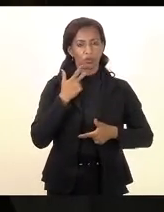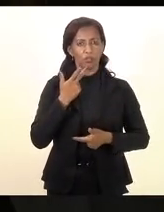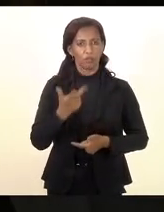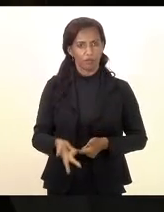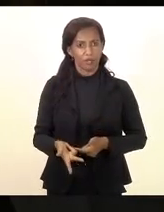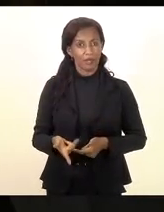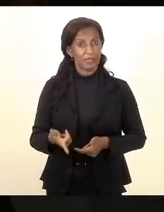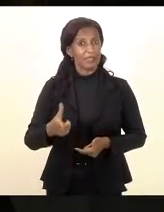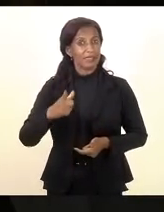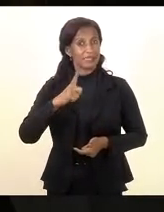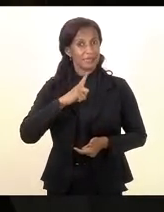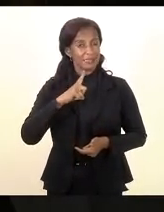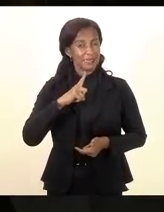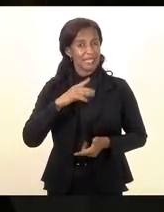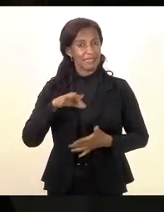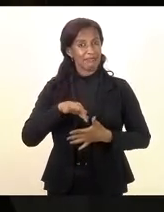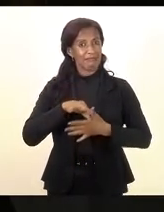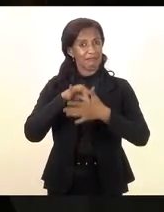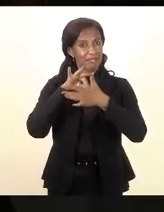crise de representatividade